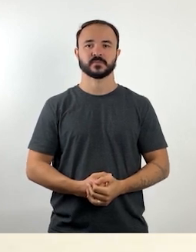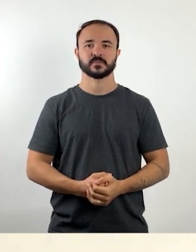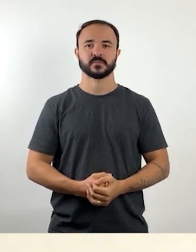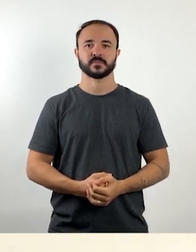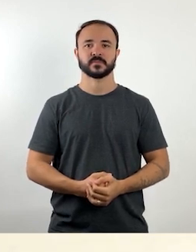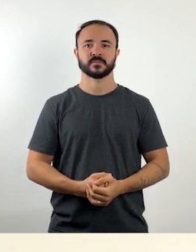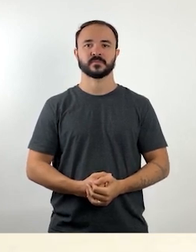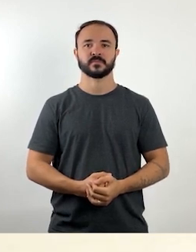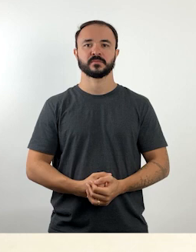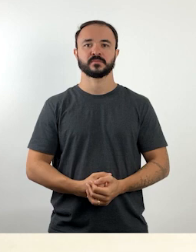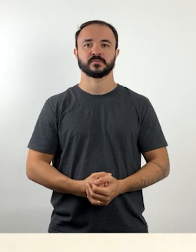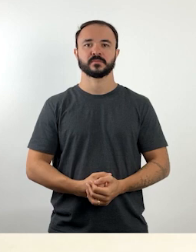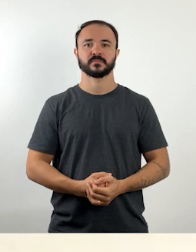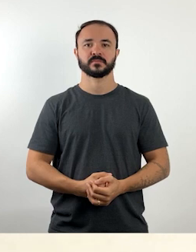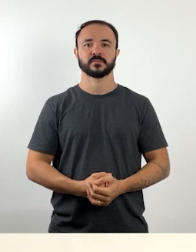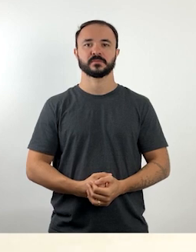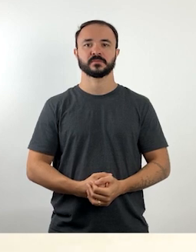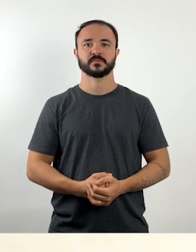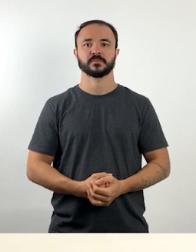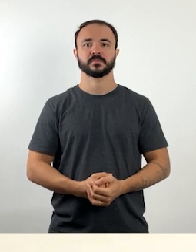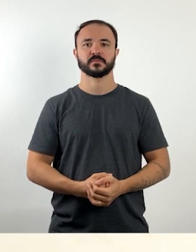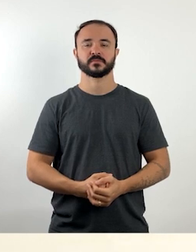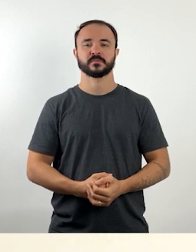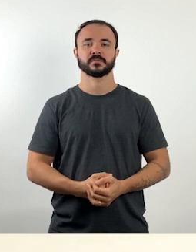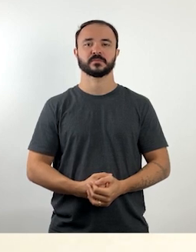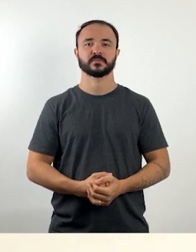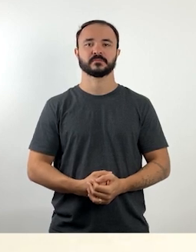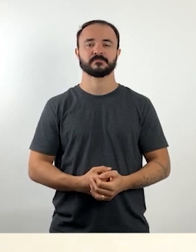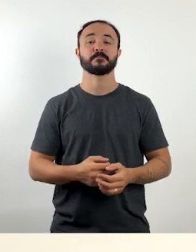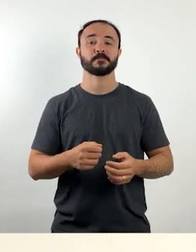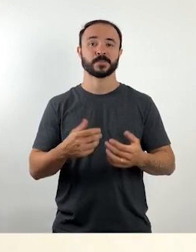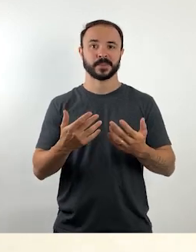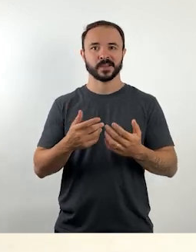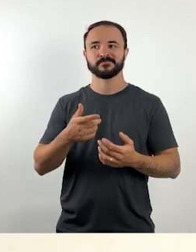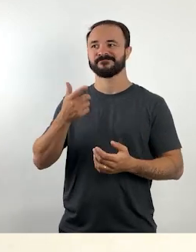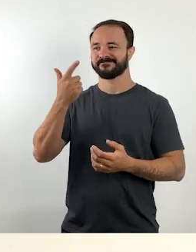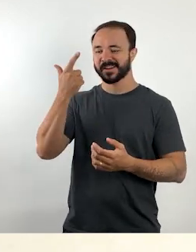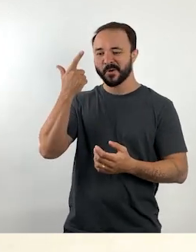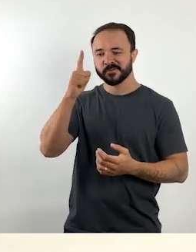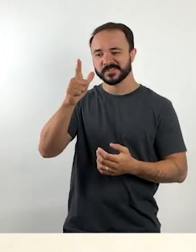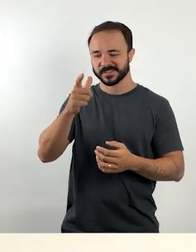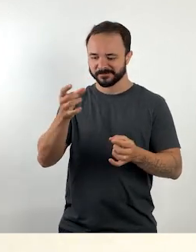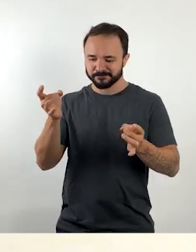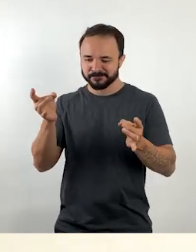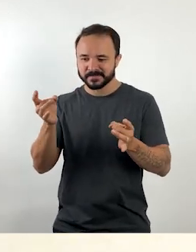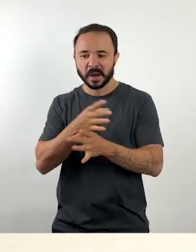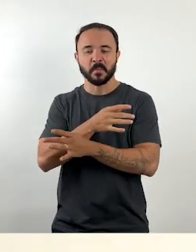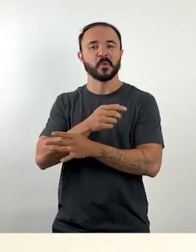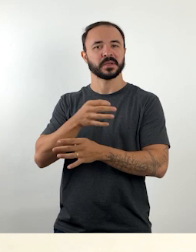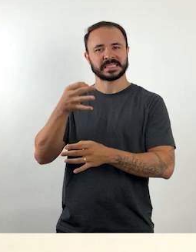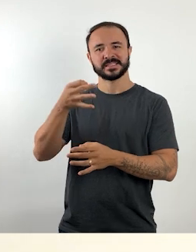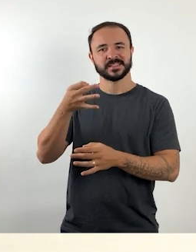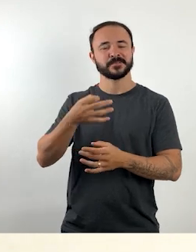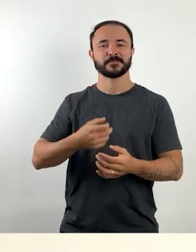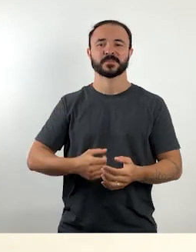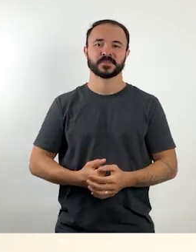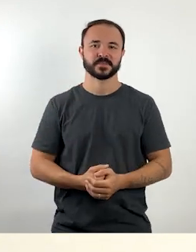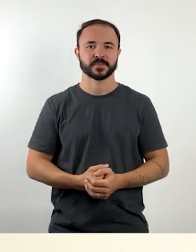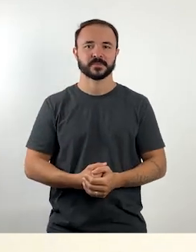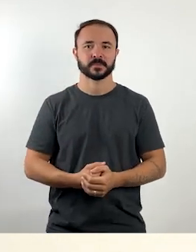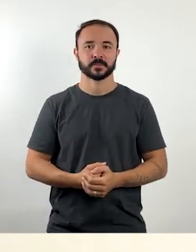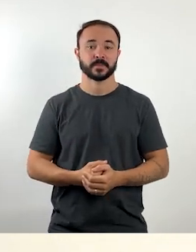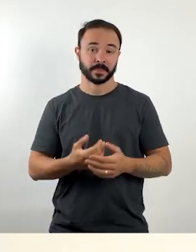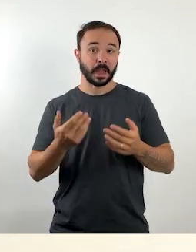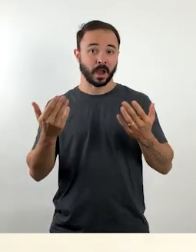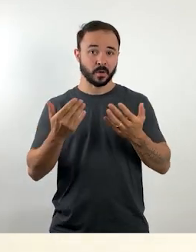fixo ele desta maneira aqui. E aí eu tenho toda a minha parte, minha montagem de baixo. Agora